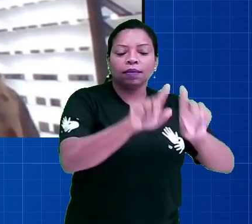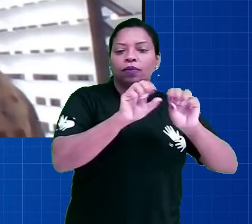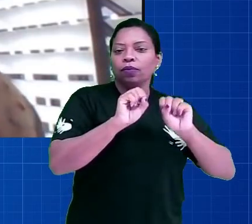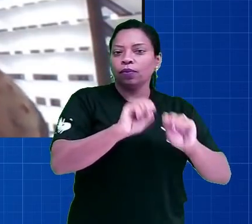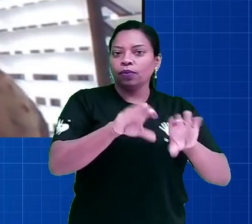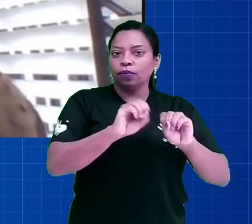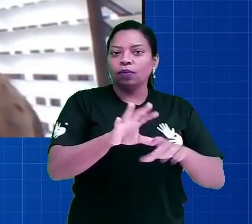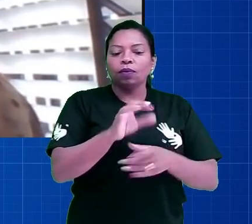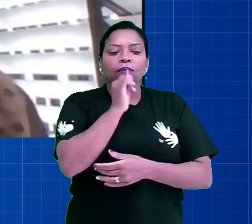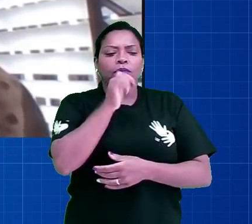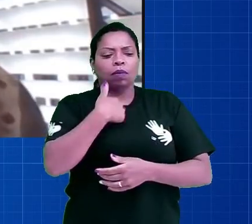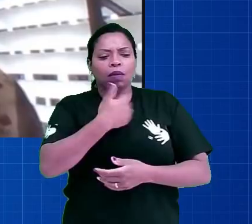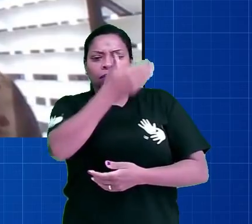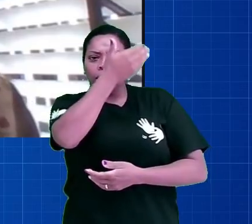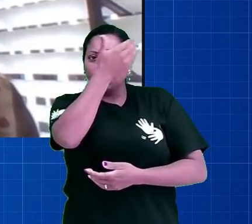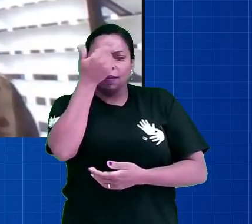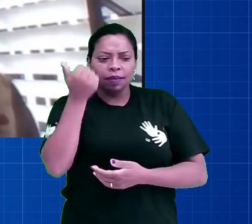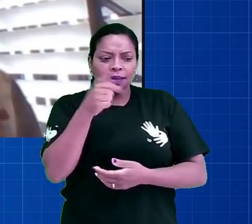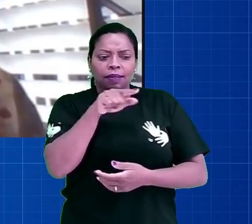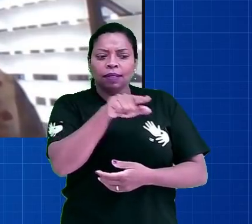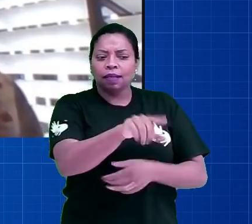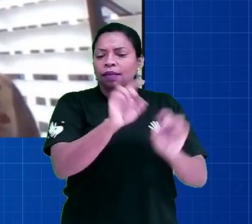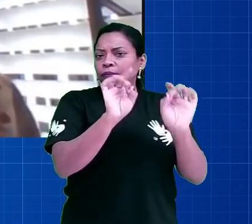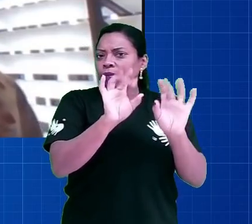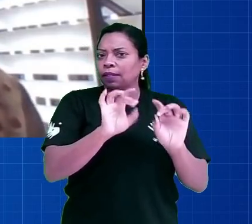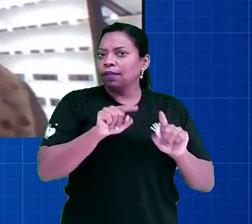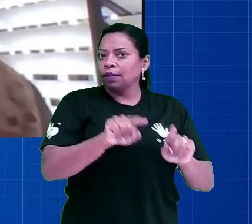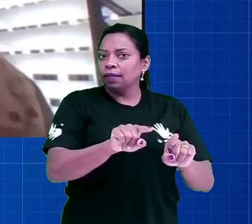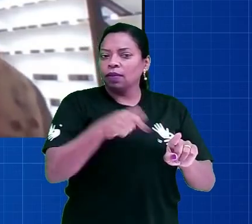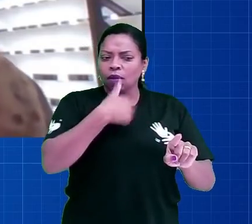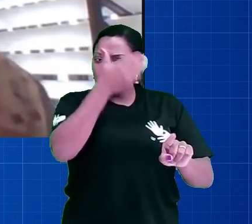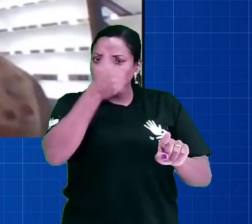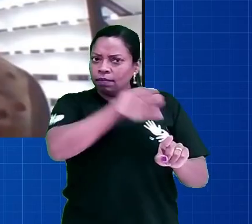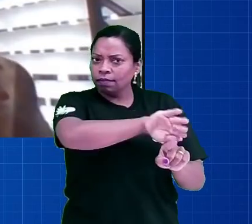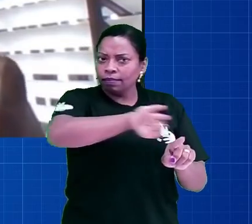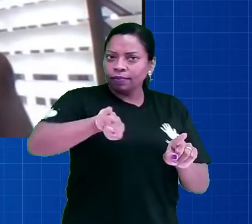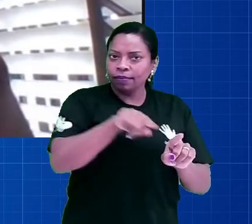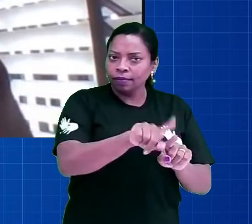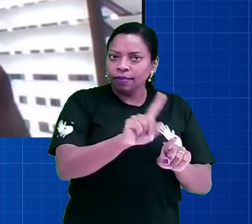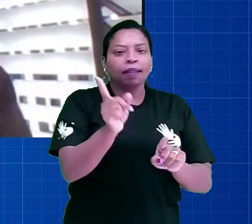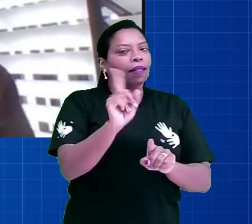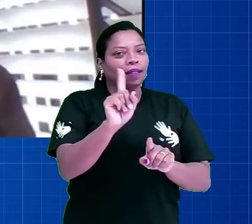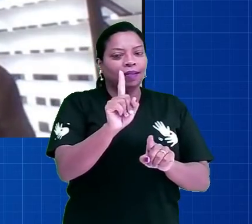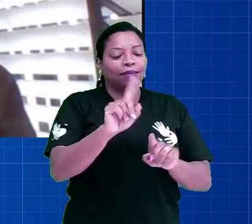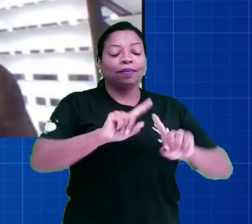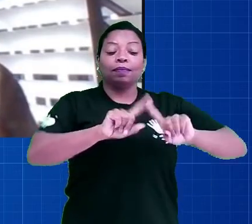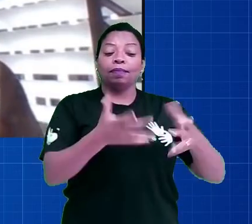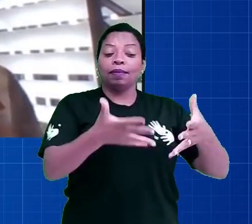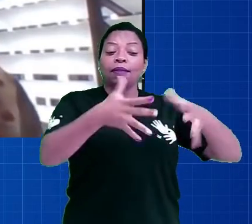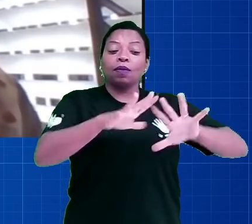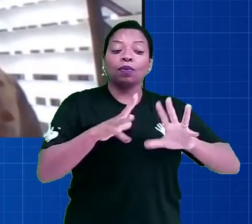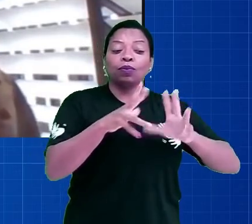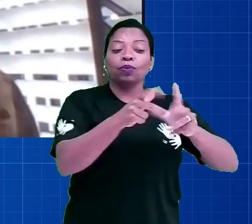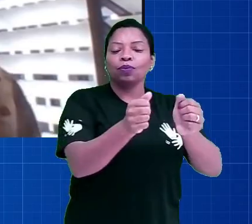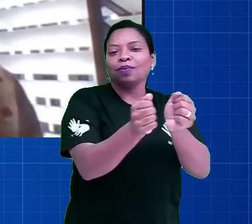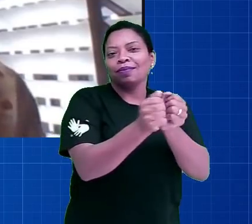que no coensino ou no ensino colaborativo, a gente esqueça as especificidades dos nossos alunos, que